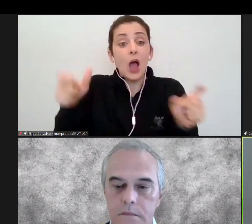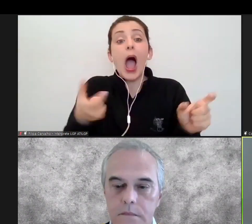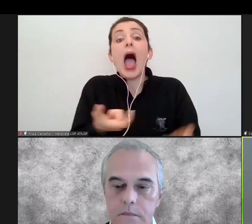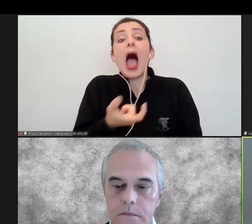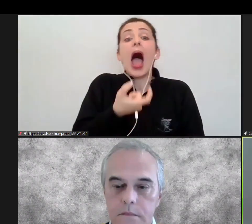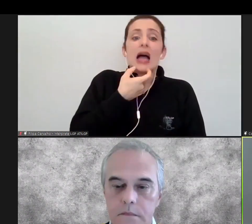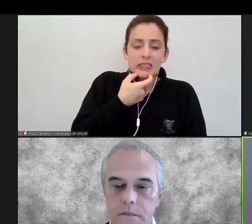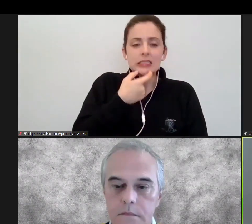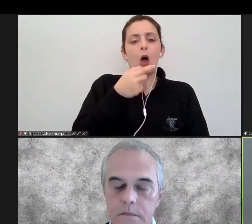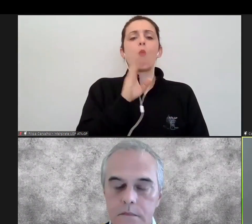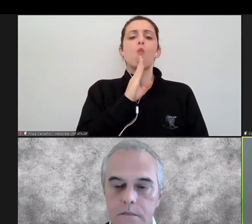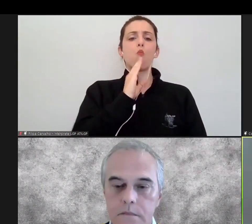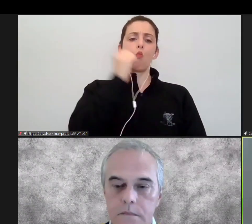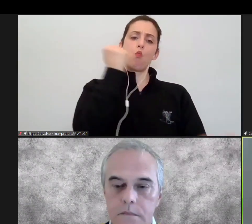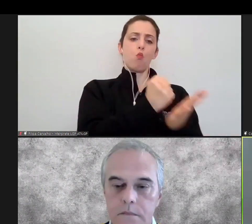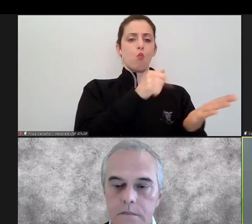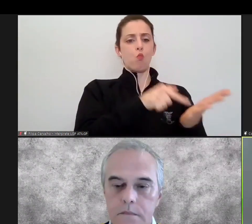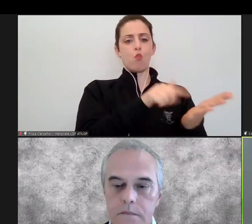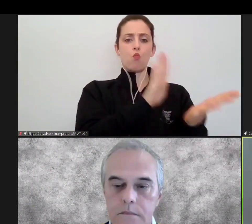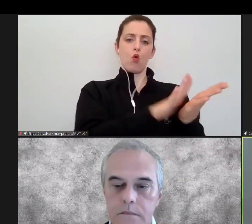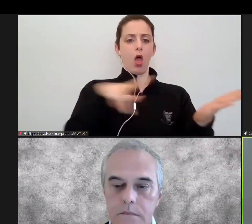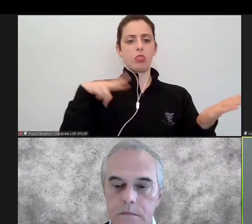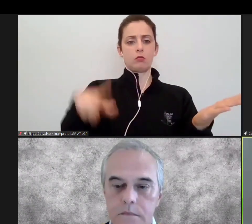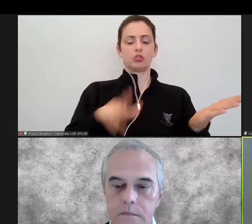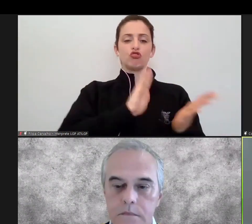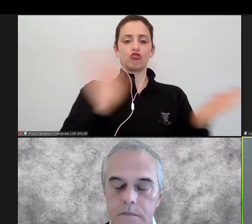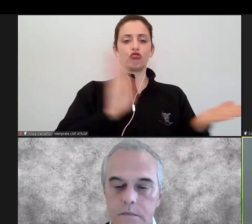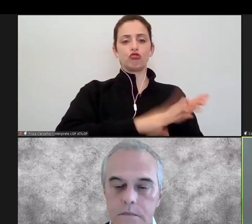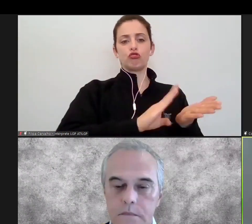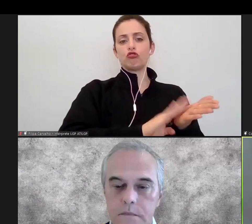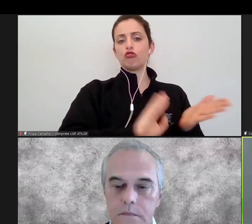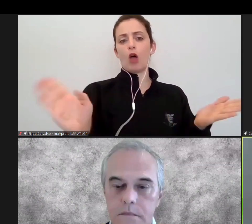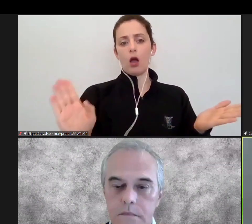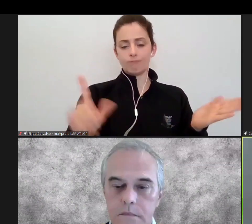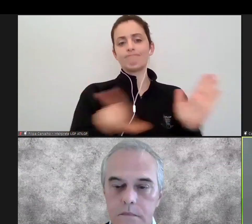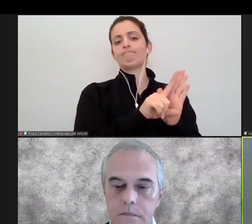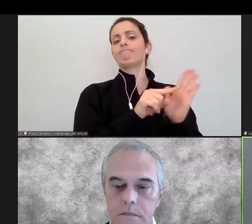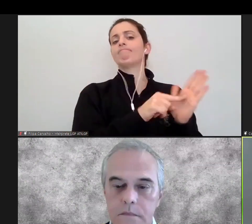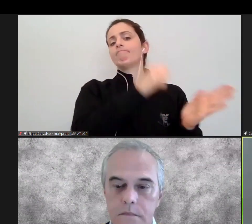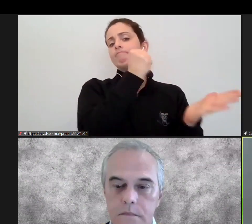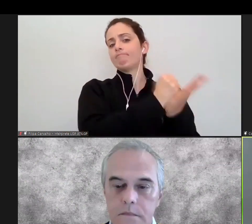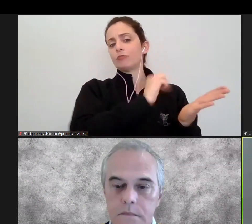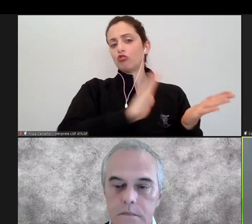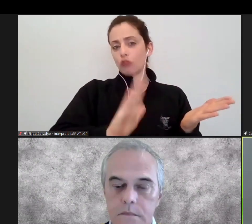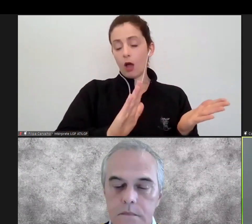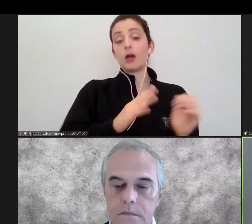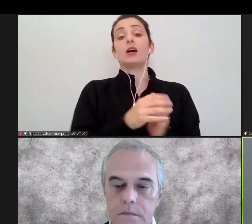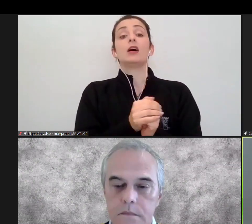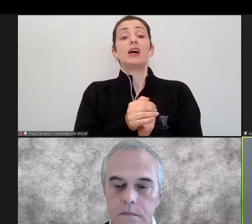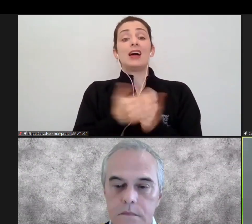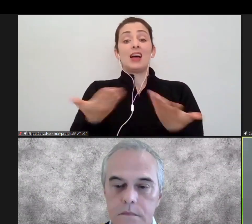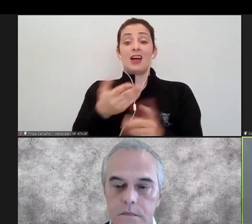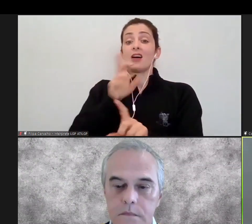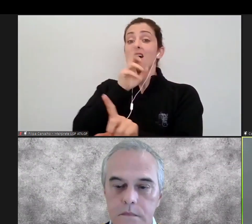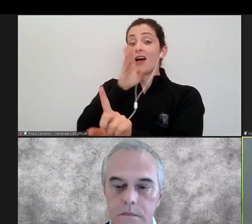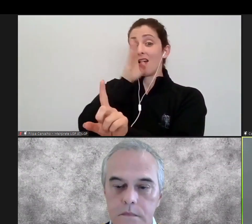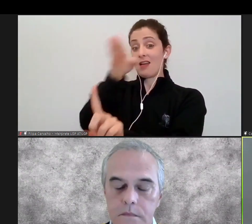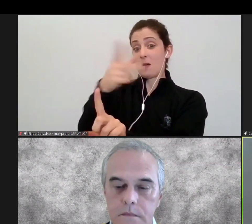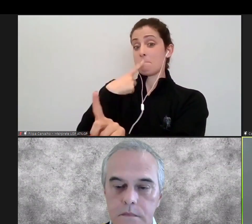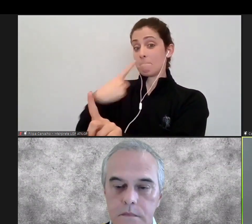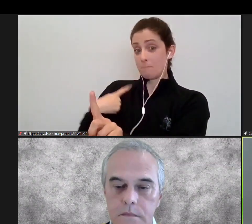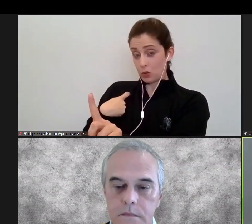de residência. E, portanto, respondendo aqui um bocadinho à questão, mais diretamente à questão da Conceição, eu sinto que há uma